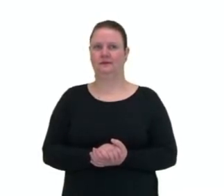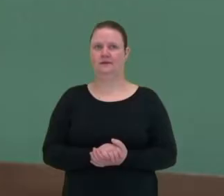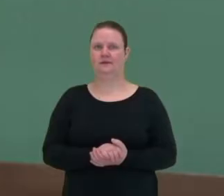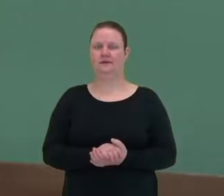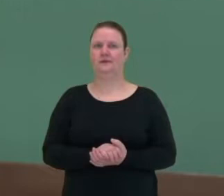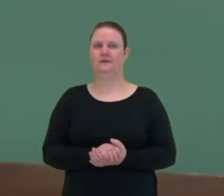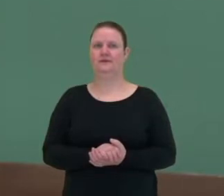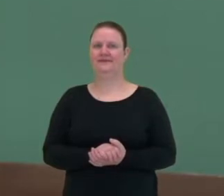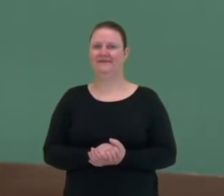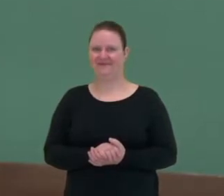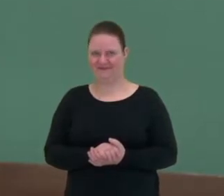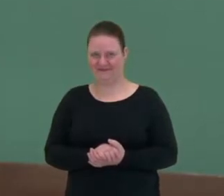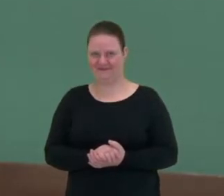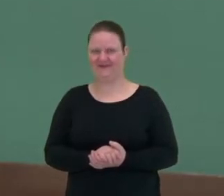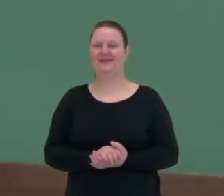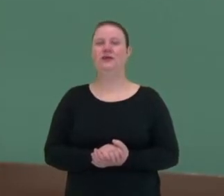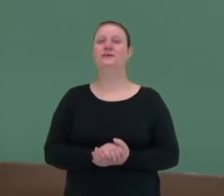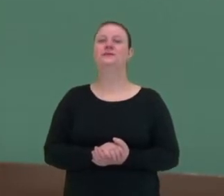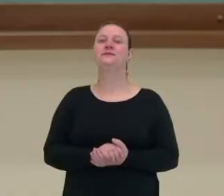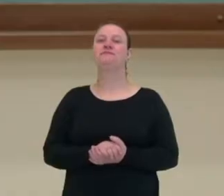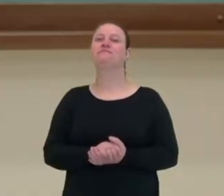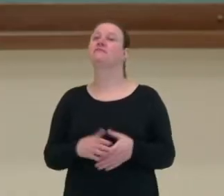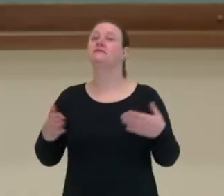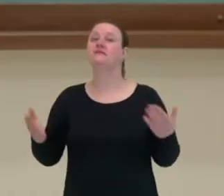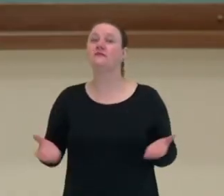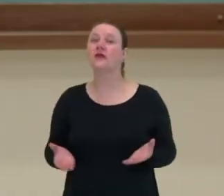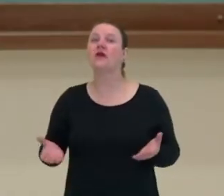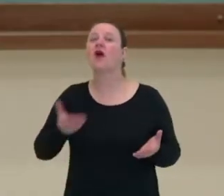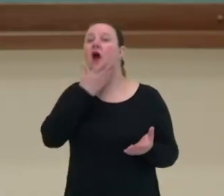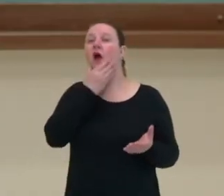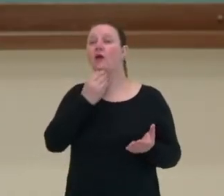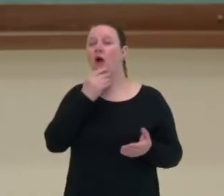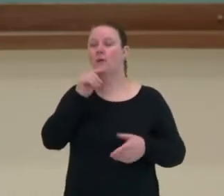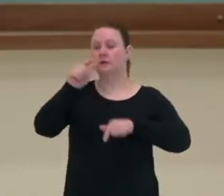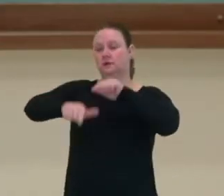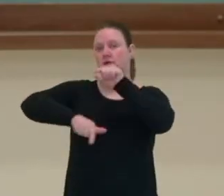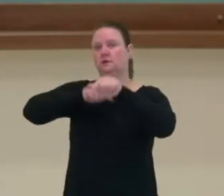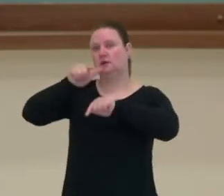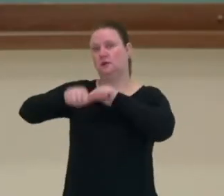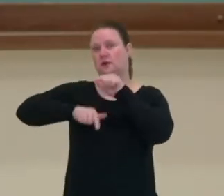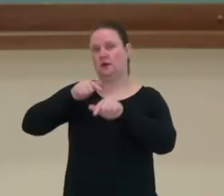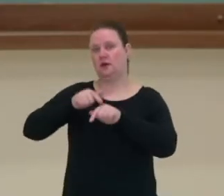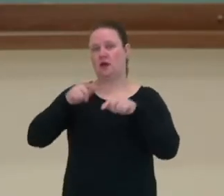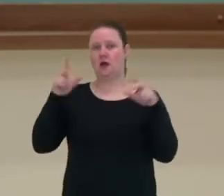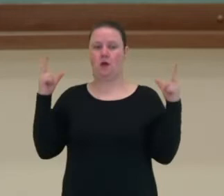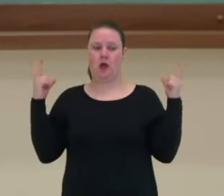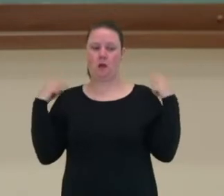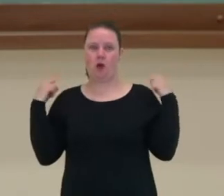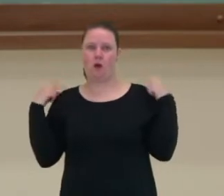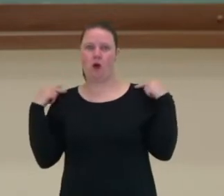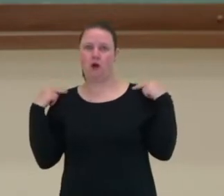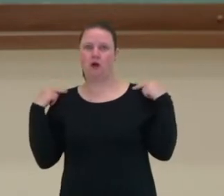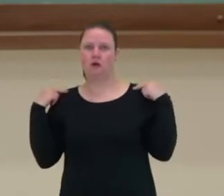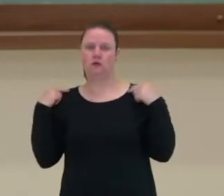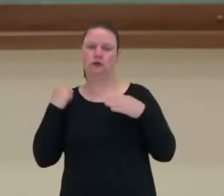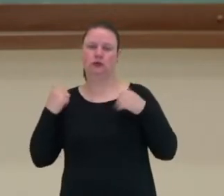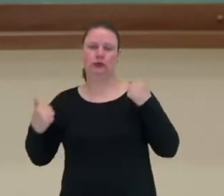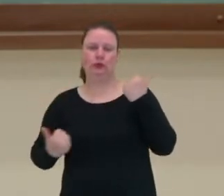um regulamento da Federação Internacional. Então, ele trabalhava como comissário de voo, né, numa